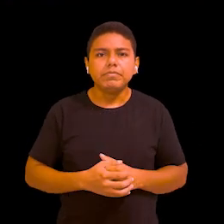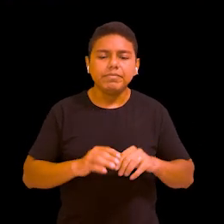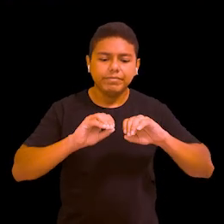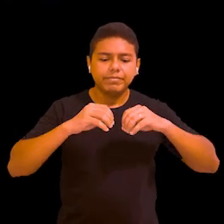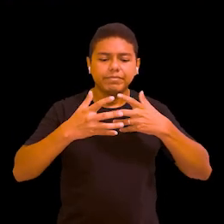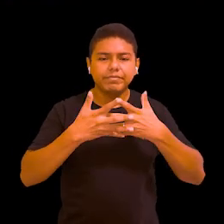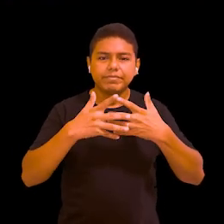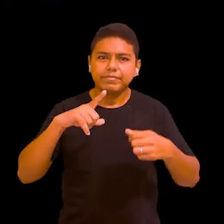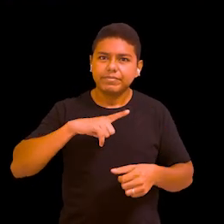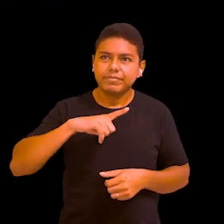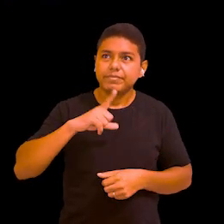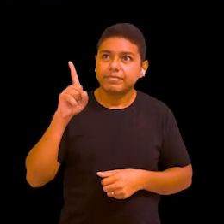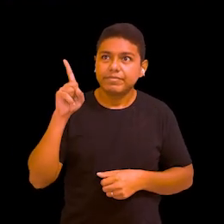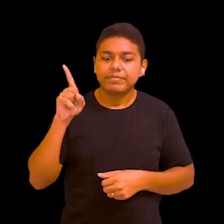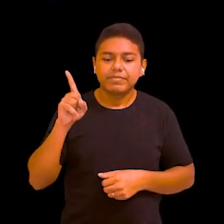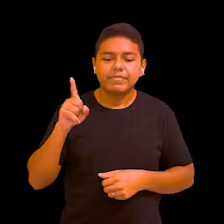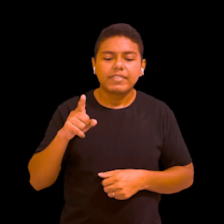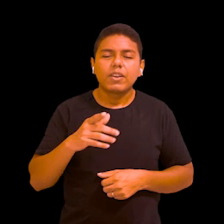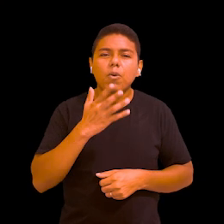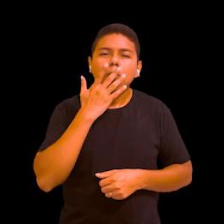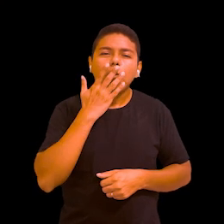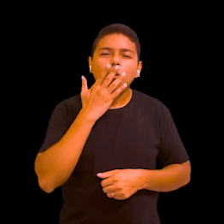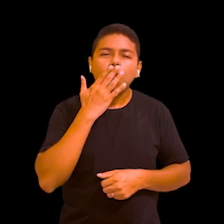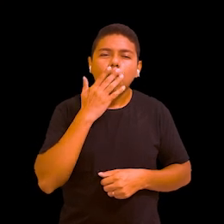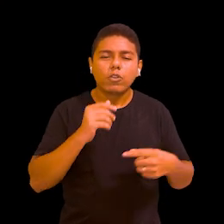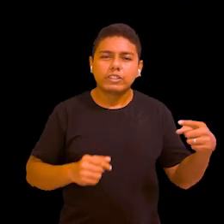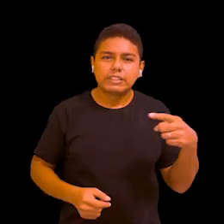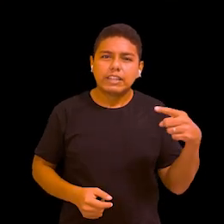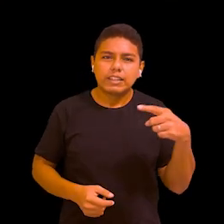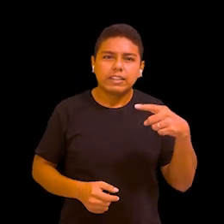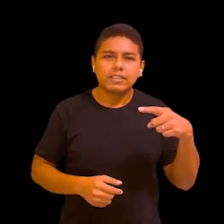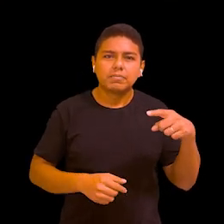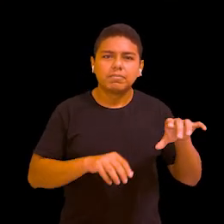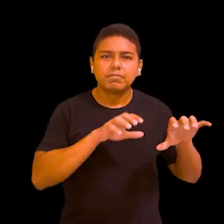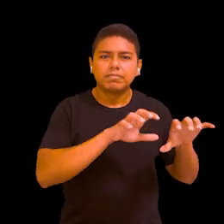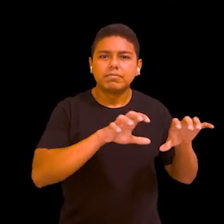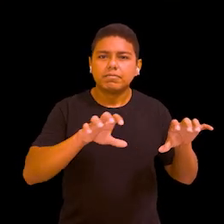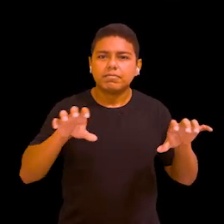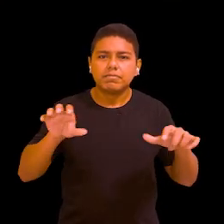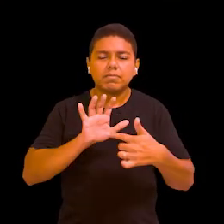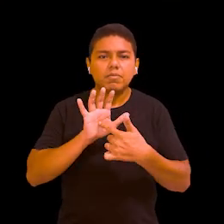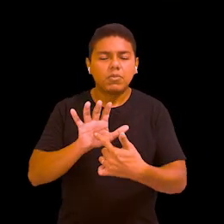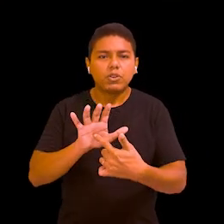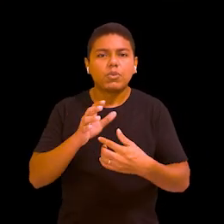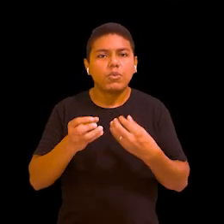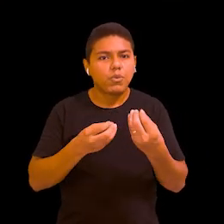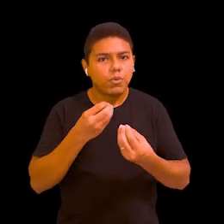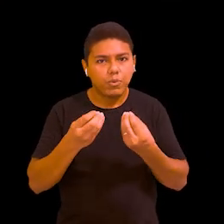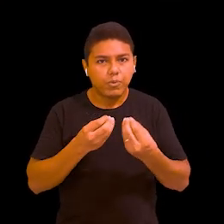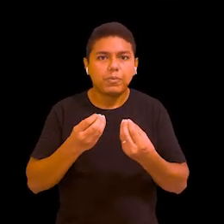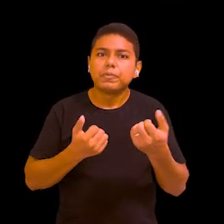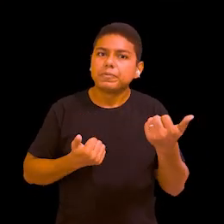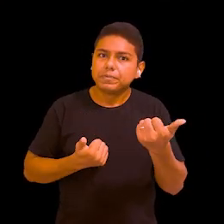eu apresento um caminhos de setas coloridas, destacando a assistência prestada